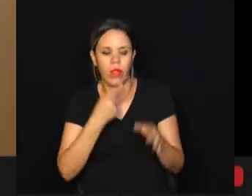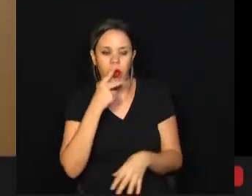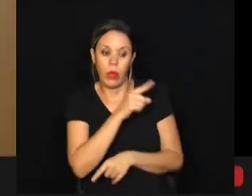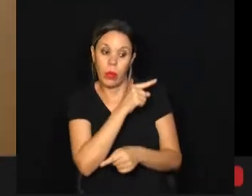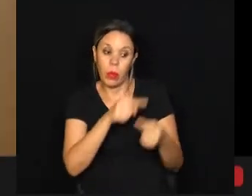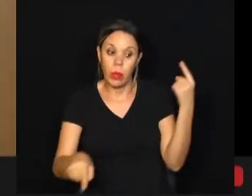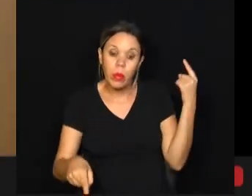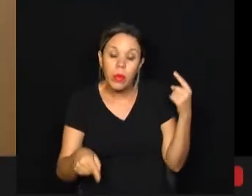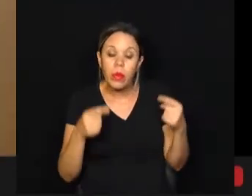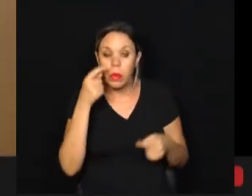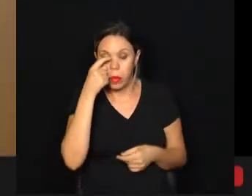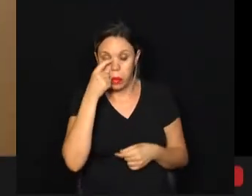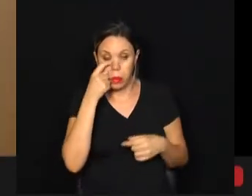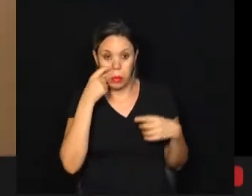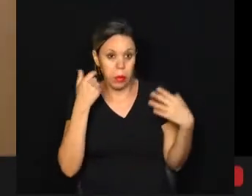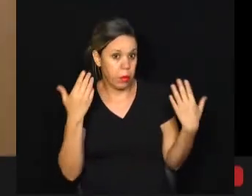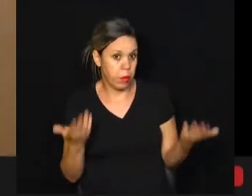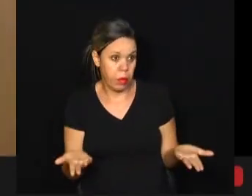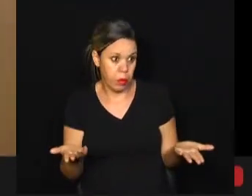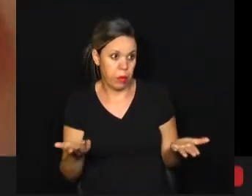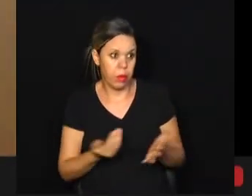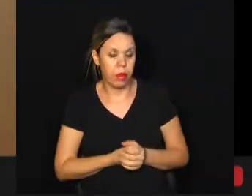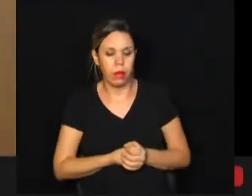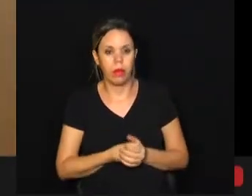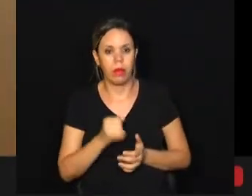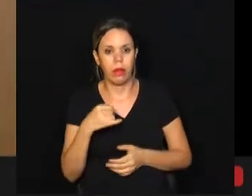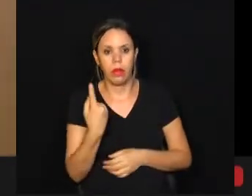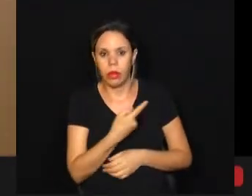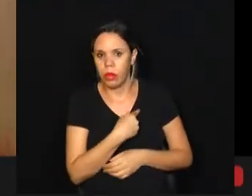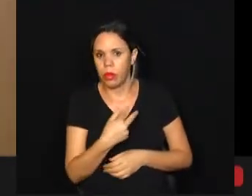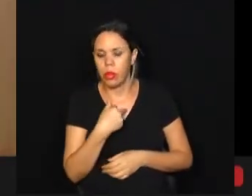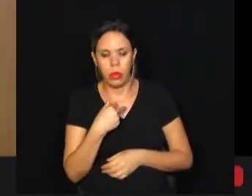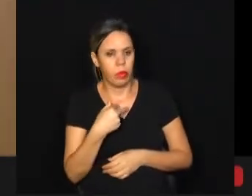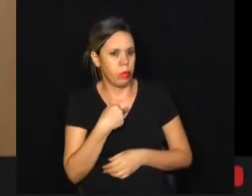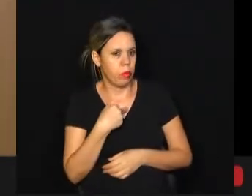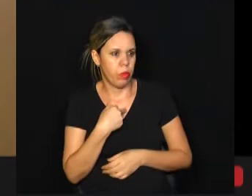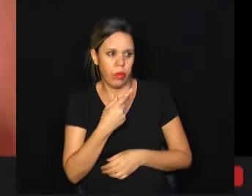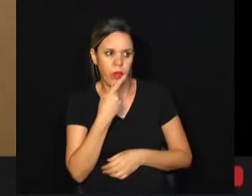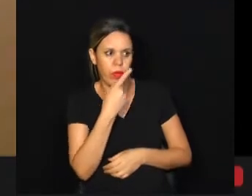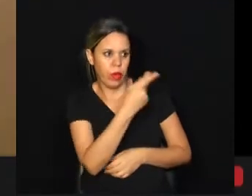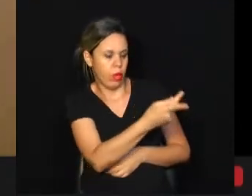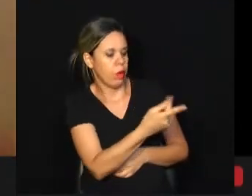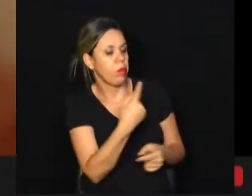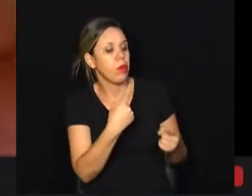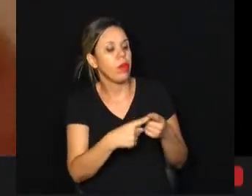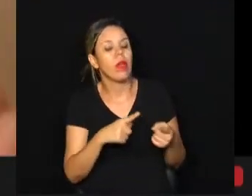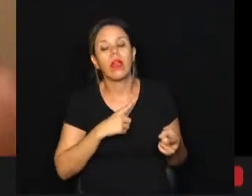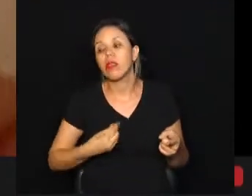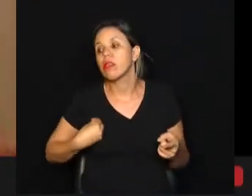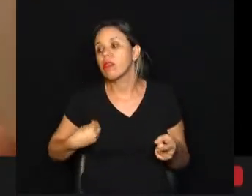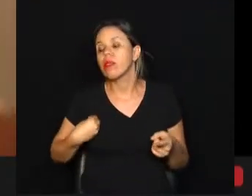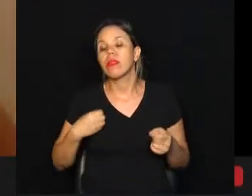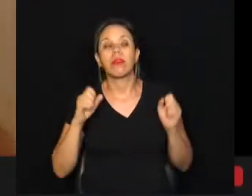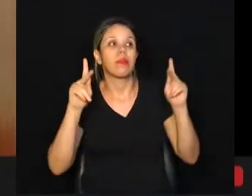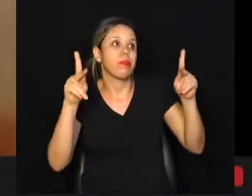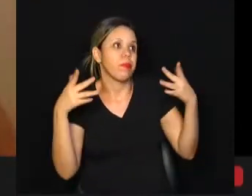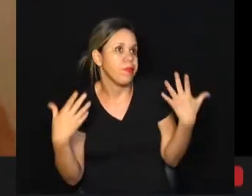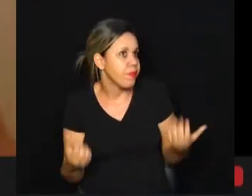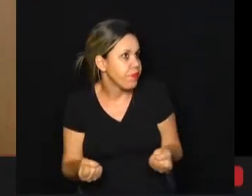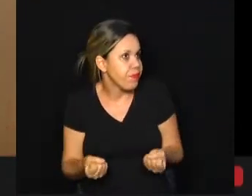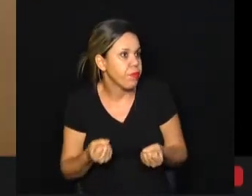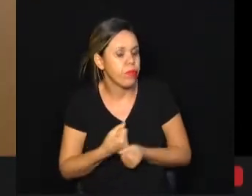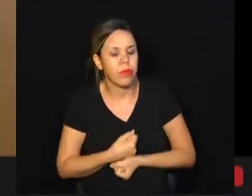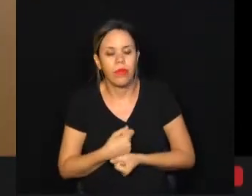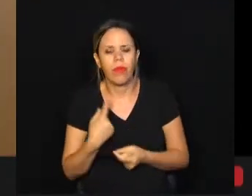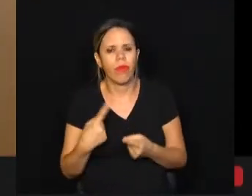proibido. Né? Então, se a gente não pode simplesmente dizer, porque existe, vamos dizer ok, né?